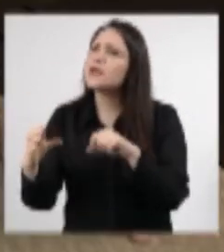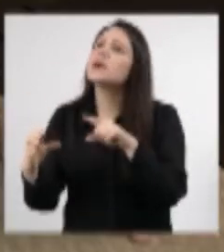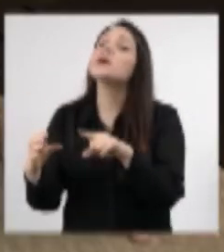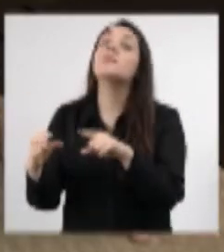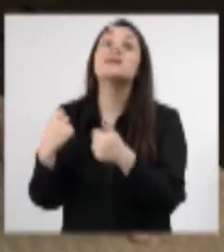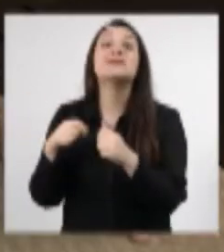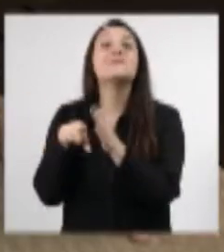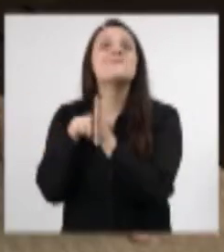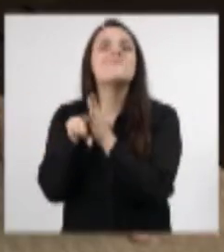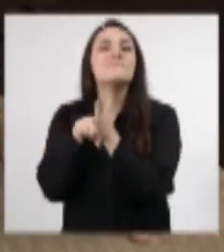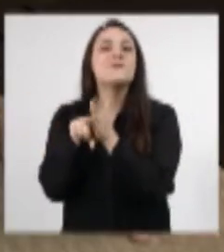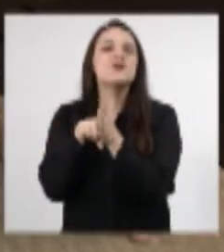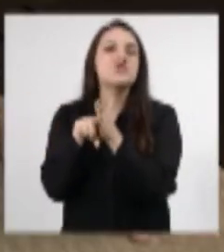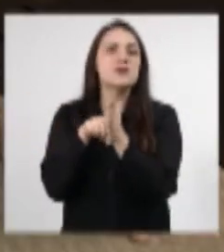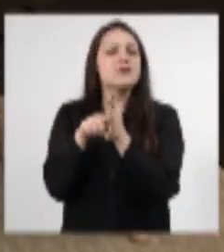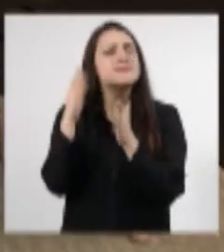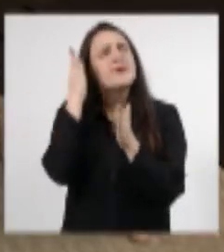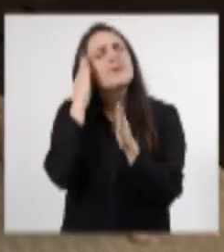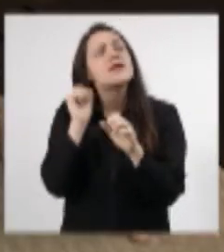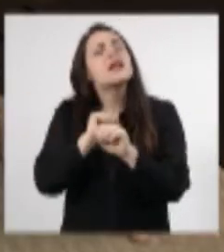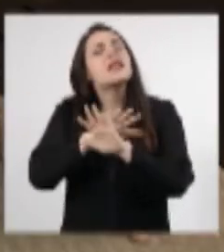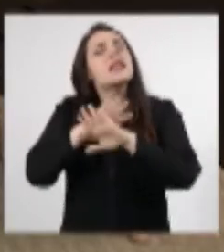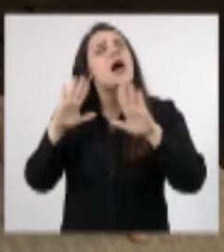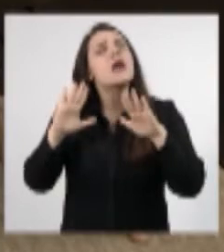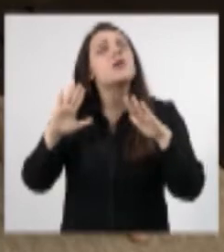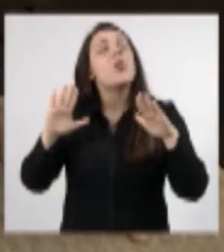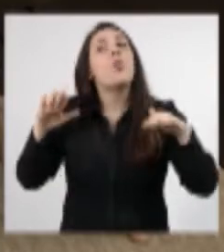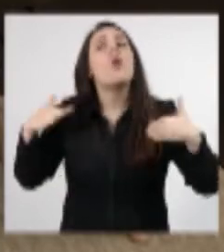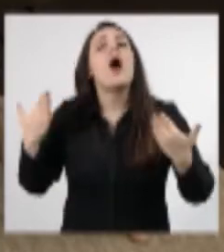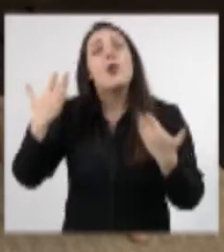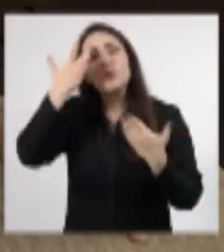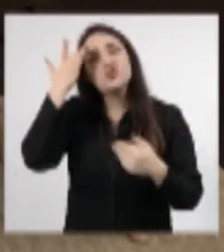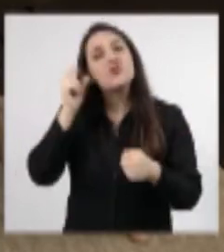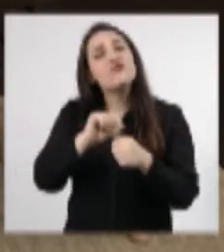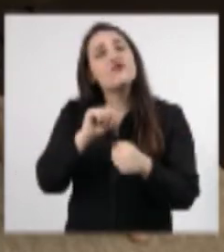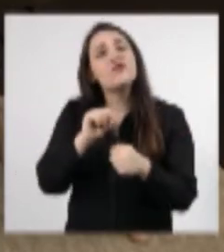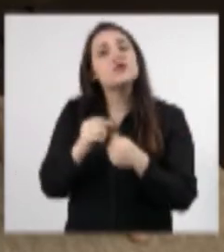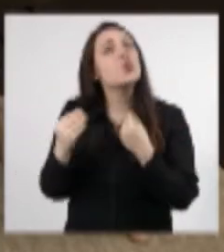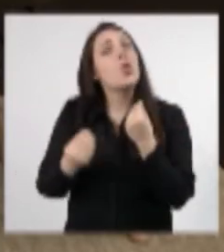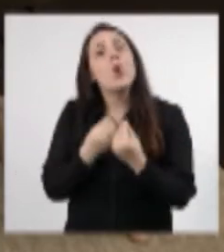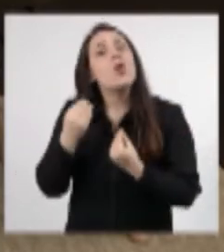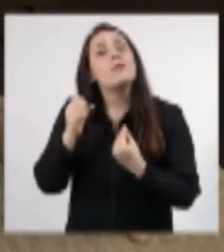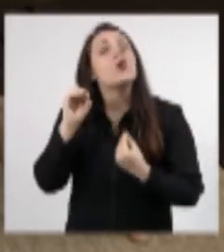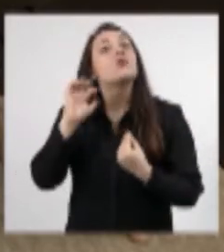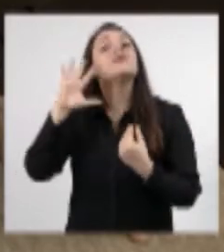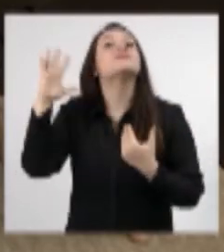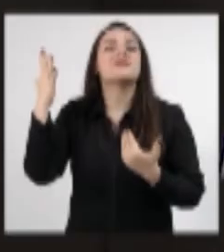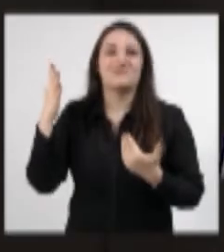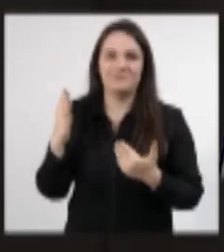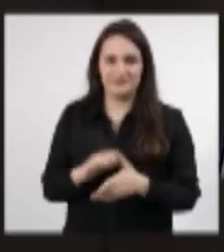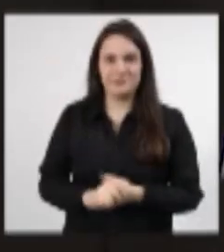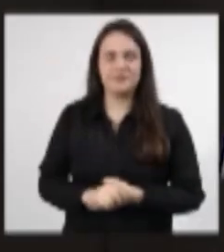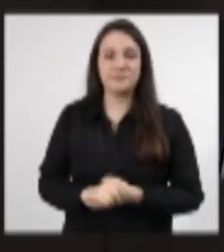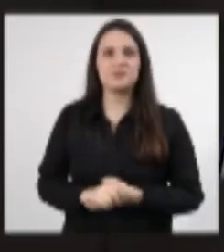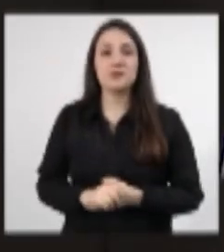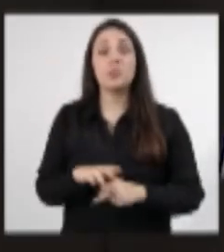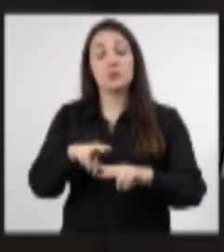é nossa atribuição esclarecê-lo, identificar a autoria e as circunstâncias em que ele